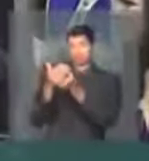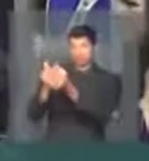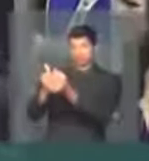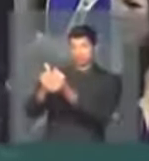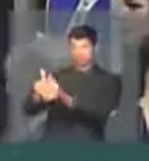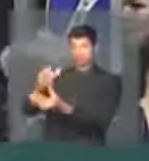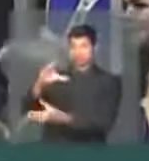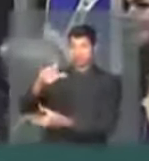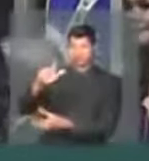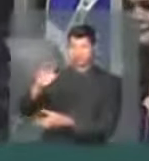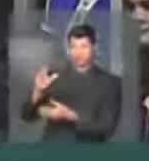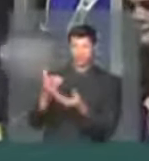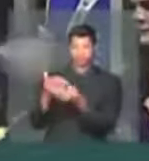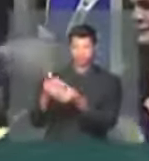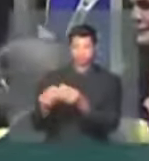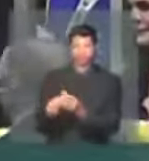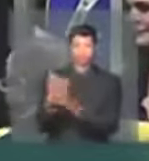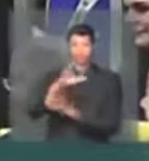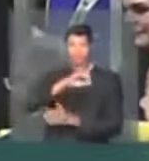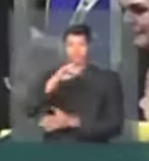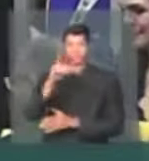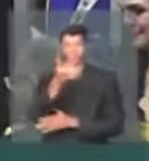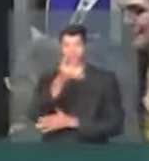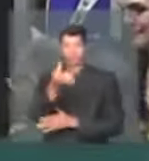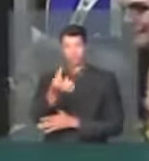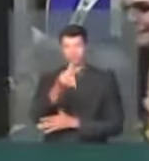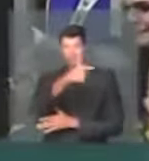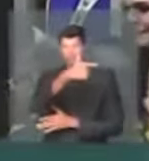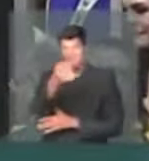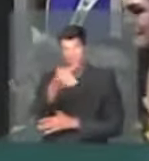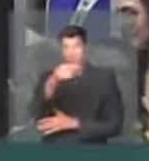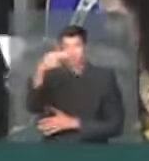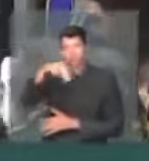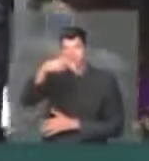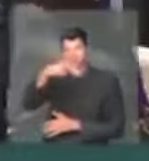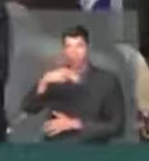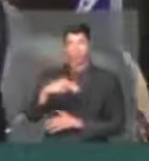CGU instaurou um procedimento no dia 17 de novembro,